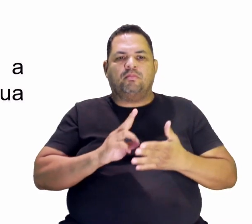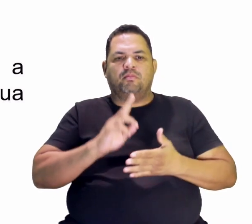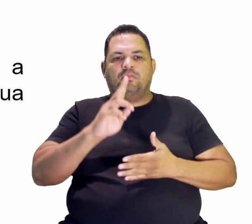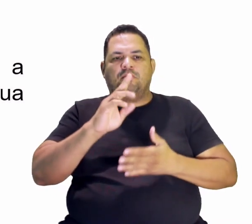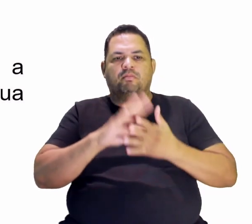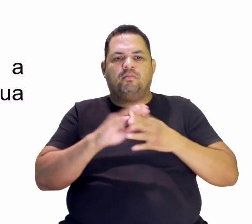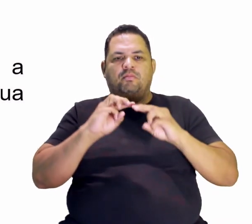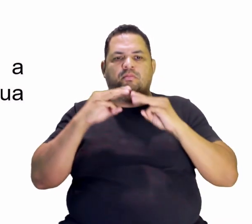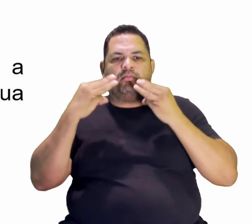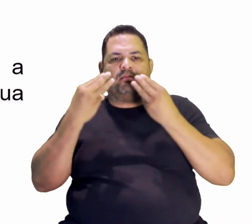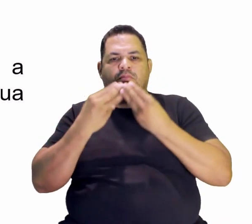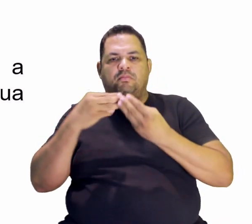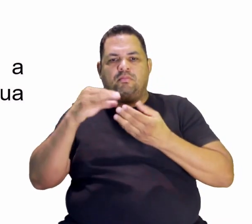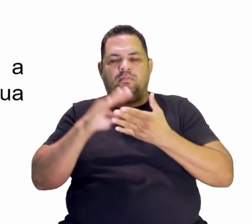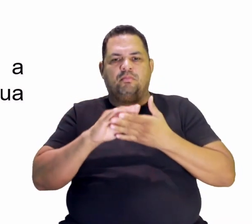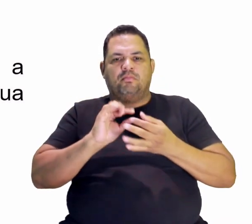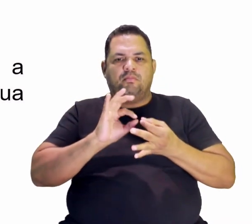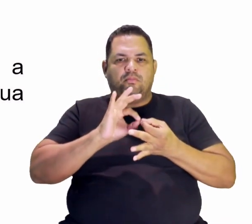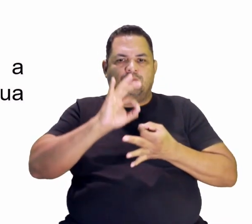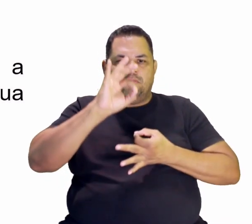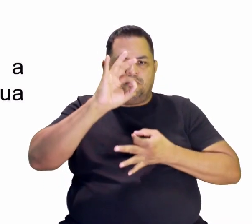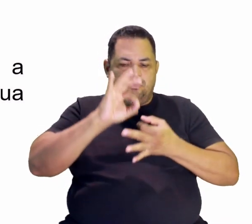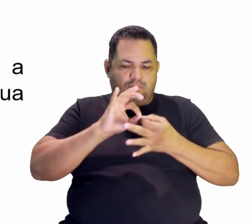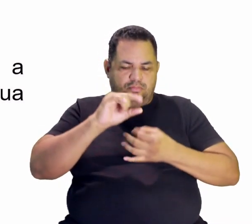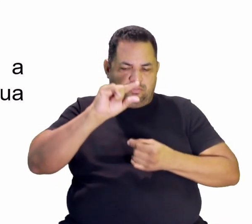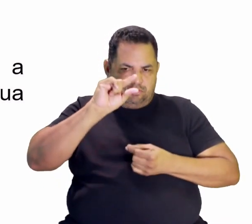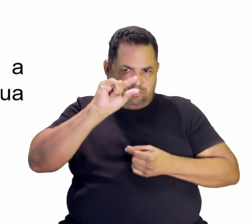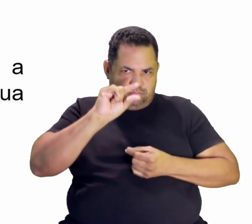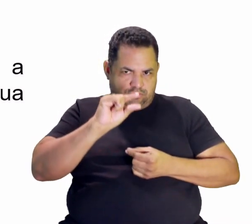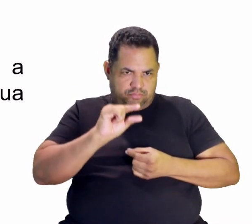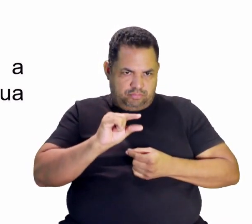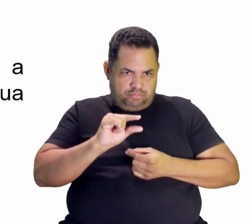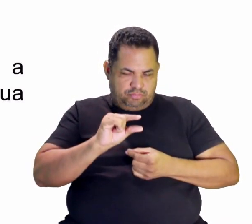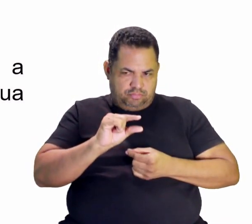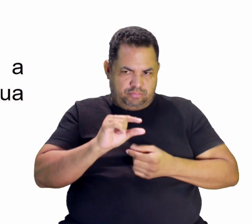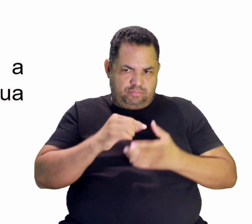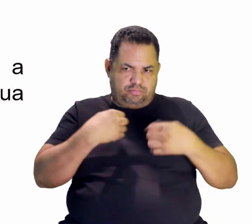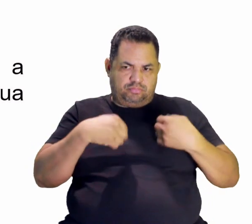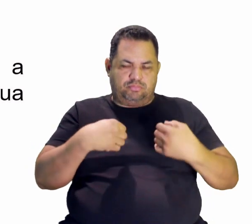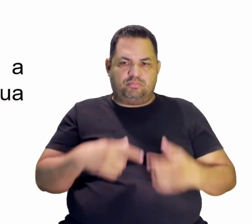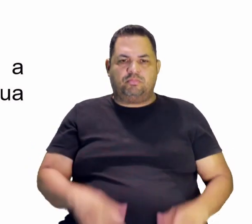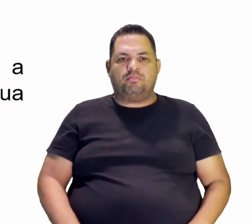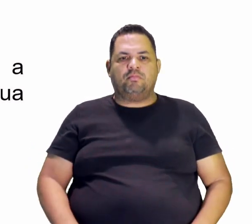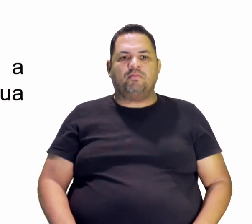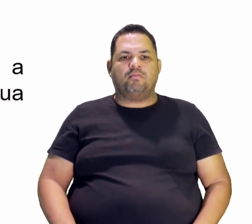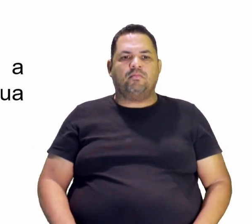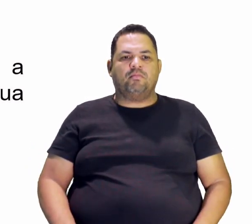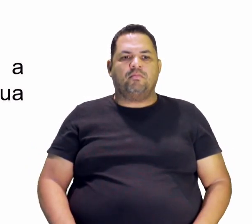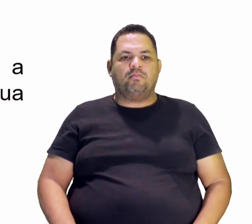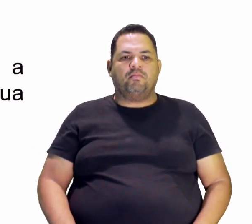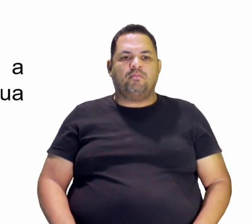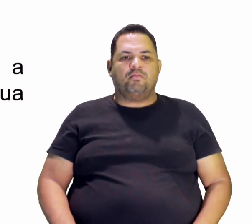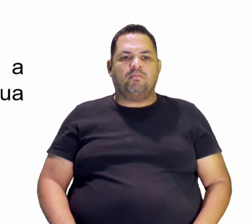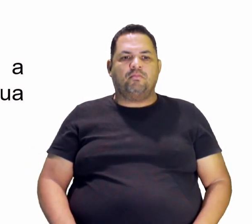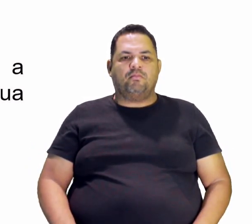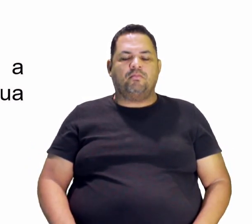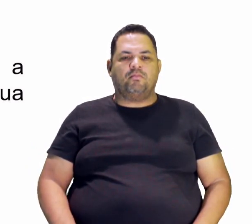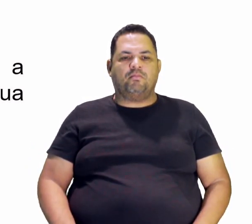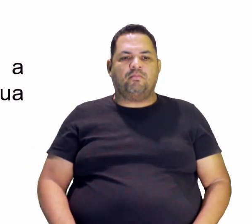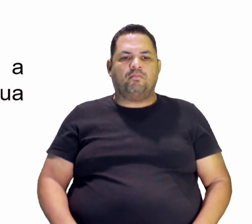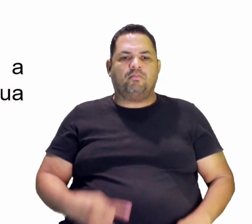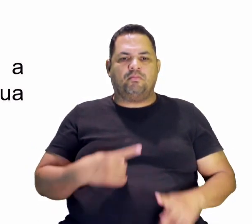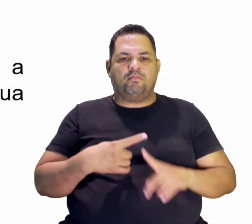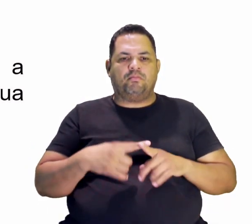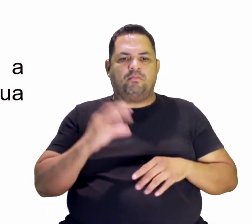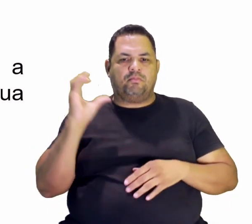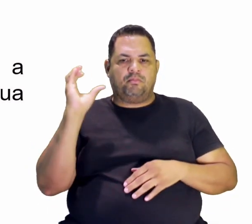haja conservação da massa, a área da seção reta do filete tem que ser menor. Ou, devido à velocidade com